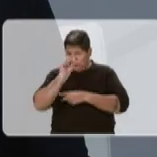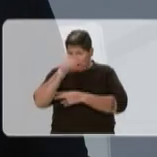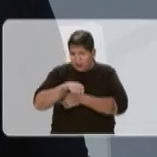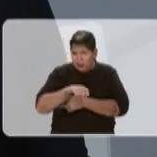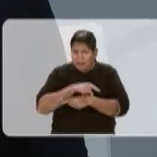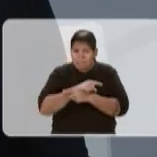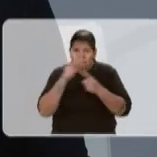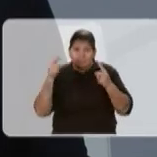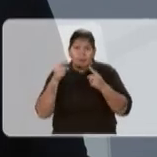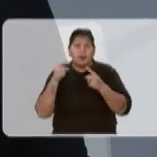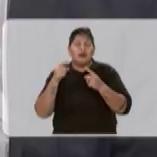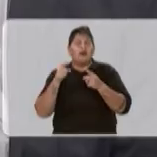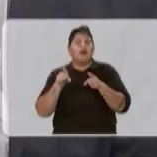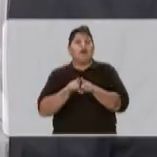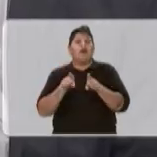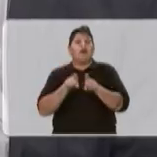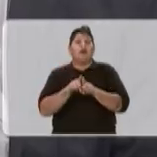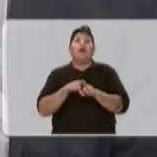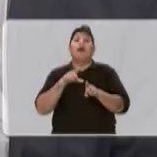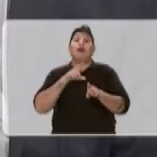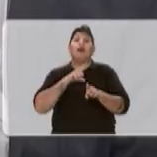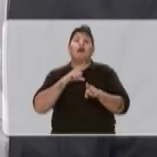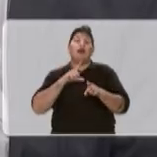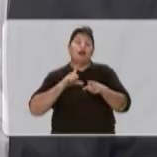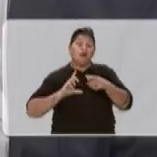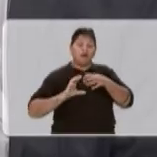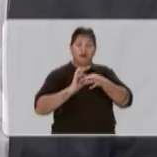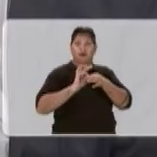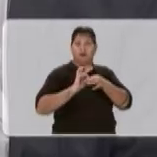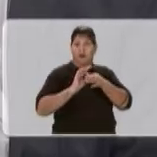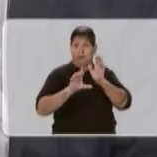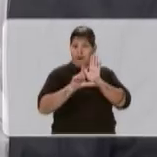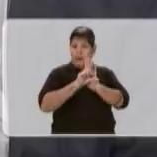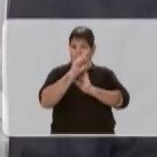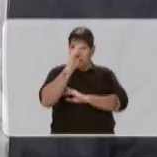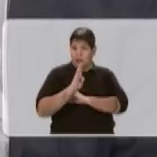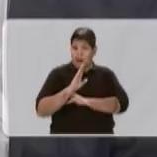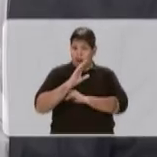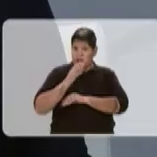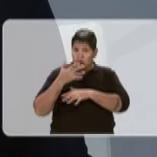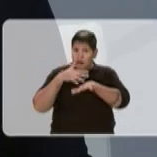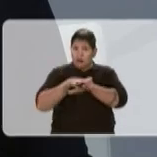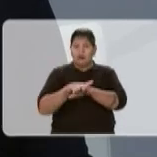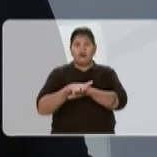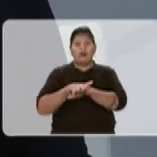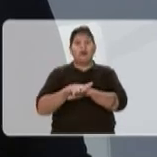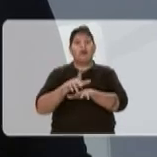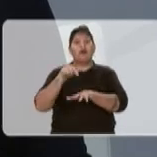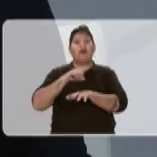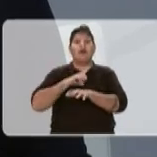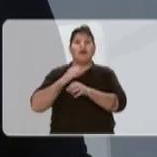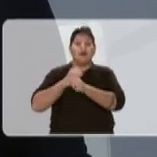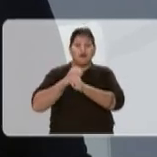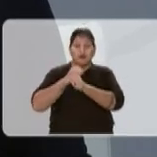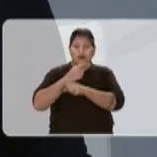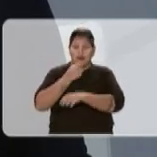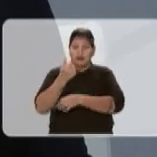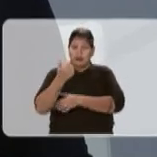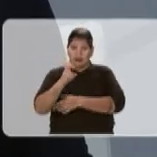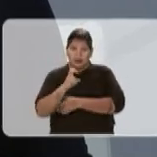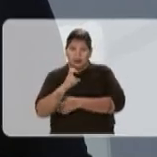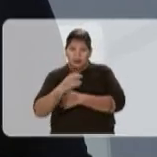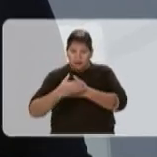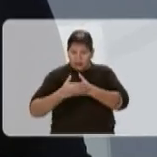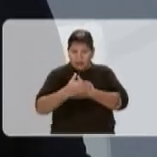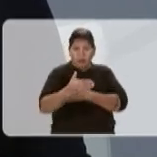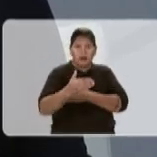reserva de posto de trabalho, sim, mas também com a Lei Brasileira de Inclusão, que data de 2015